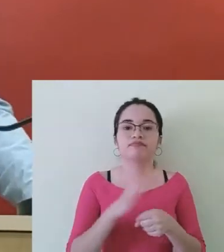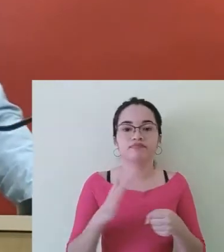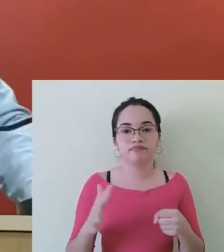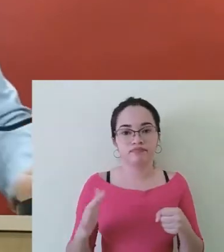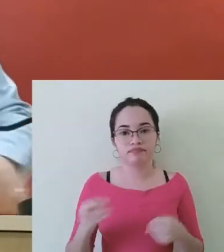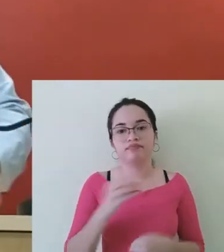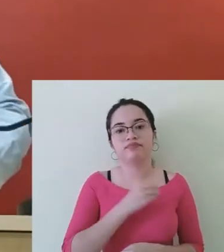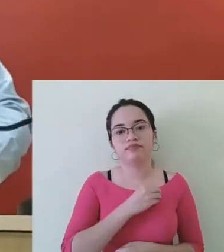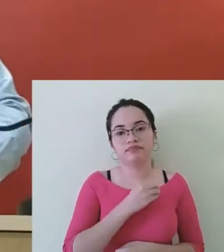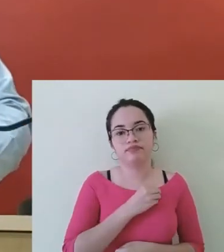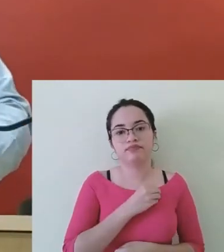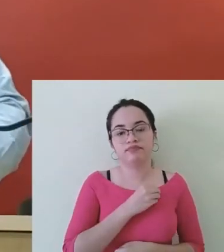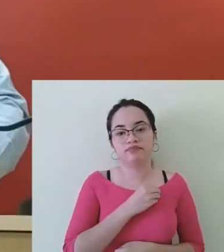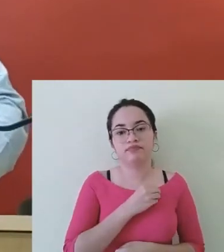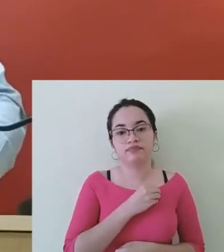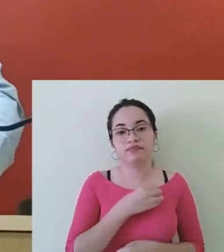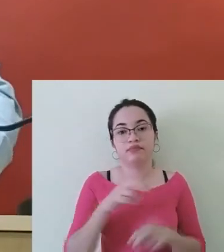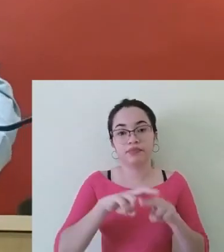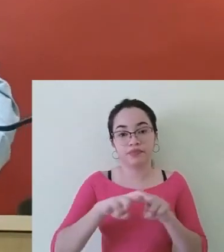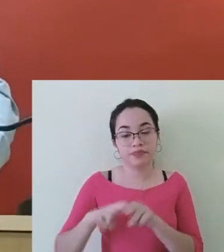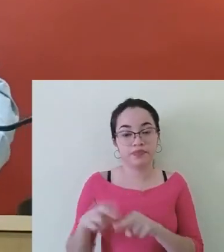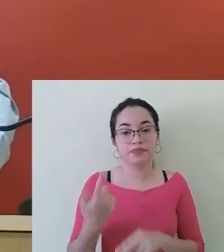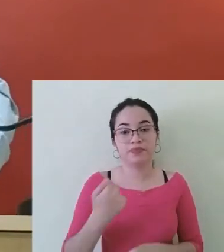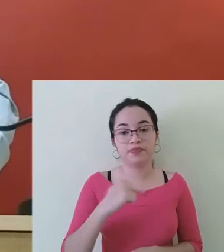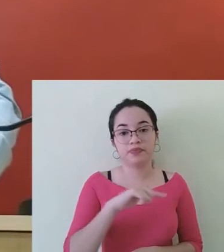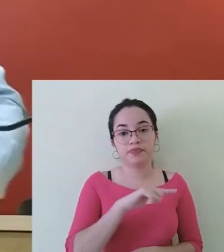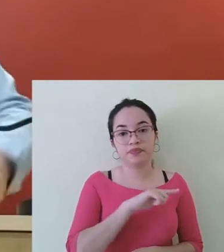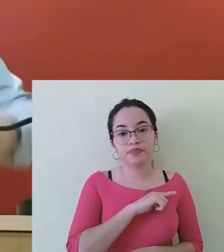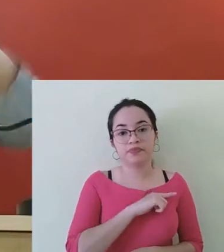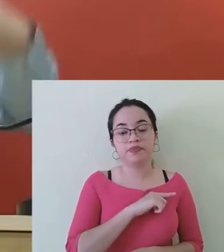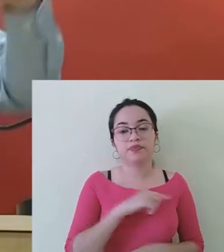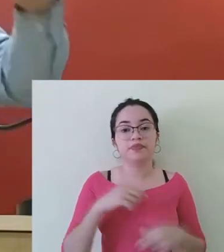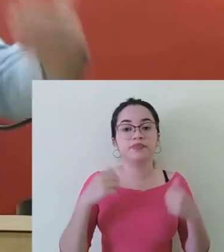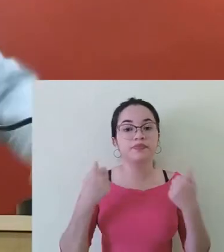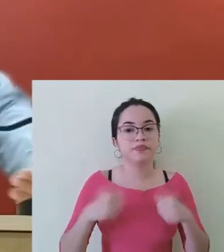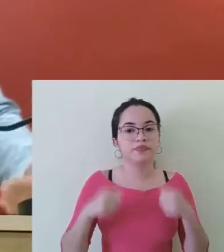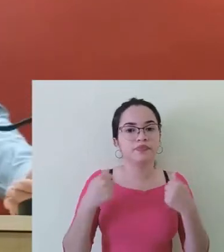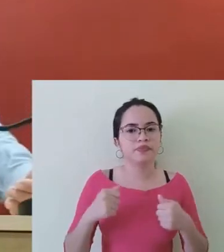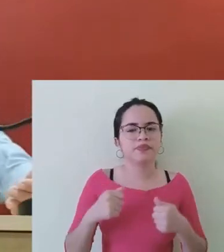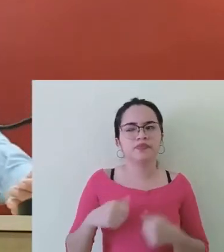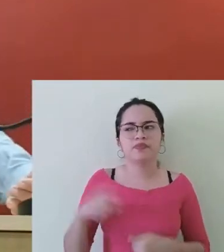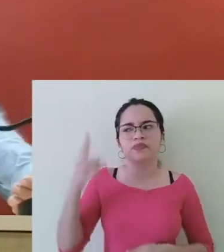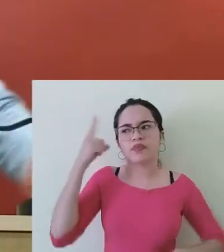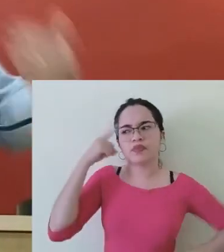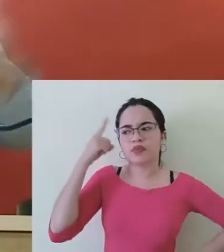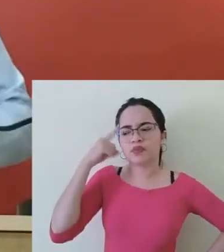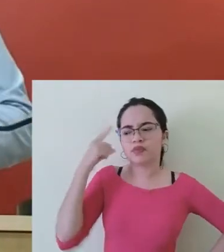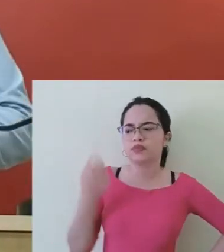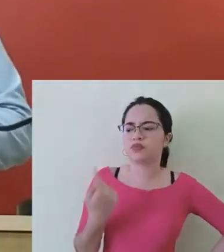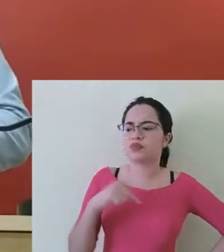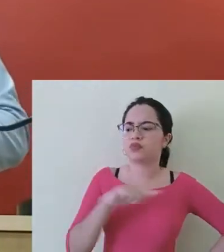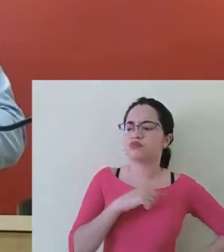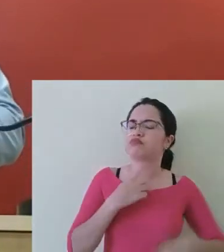contaminado pelo pecado. Por isso que nós devemos desconfiar do